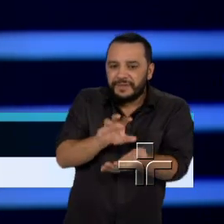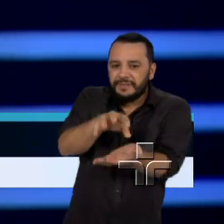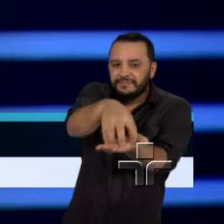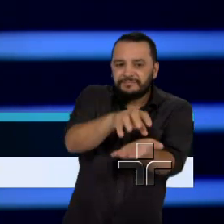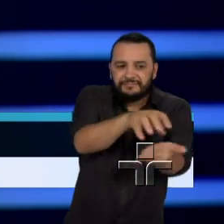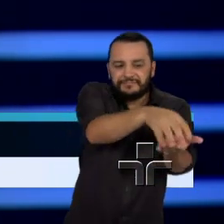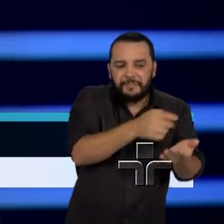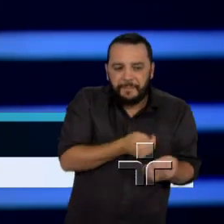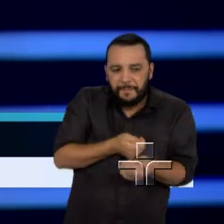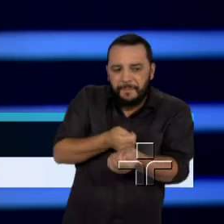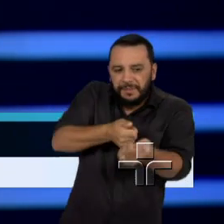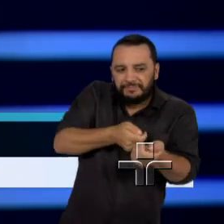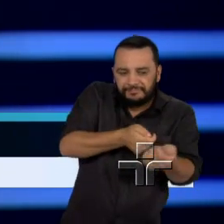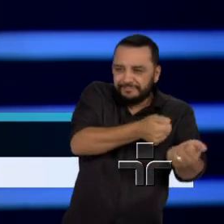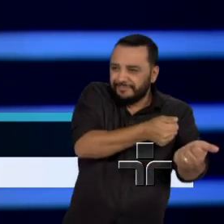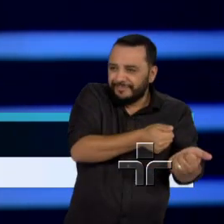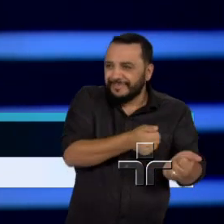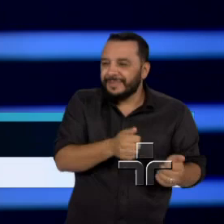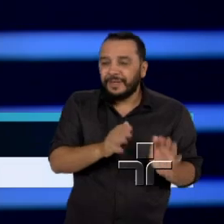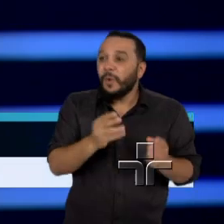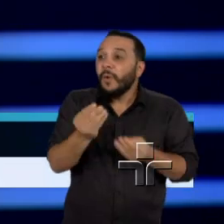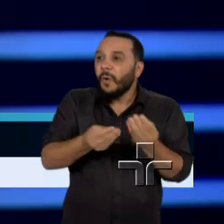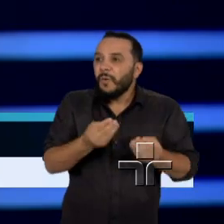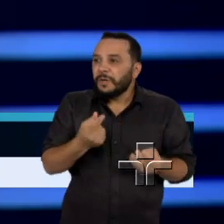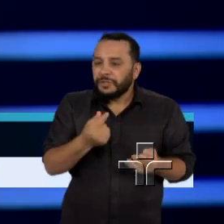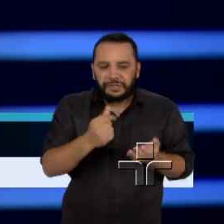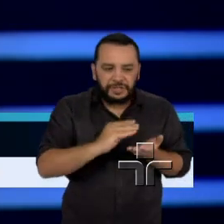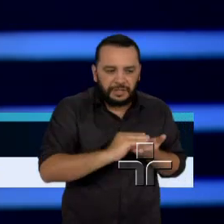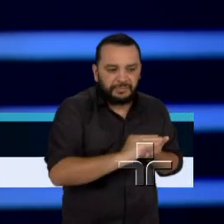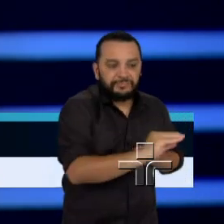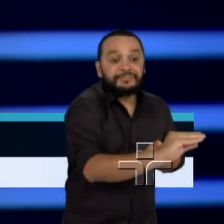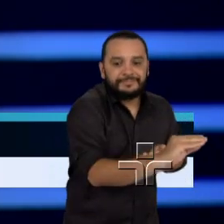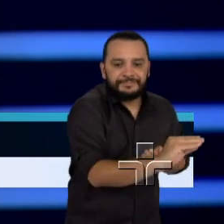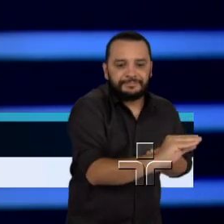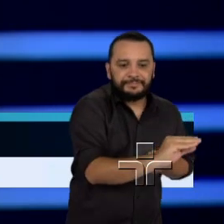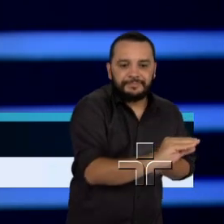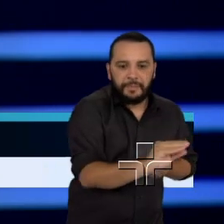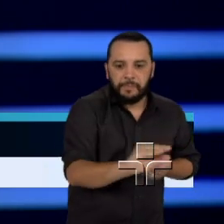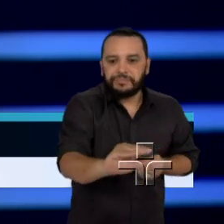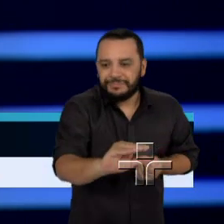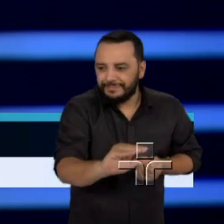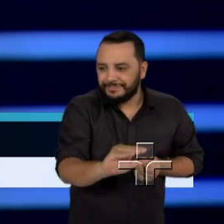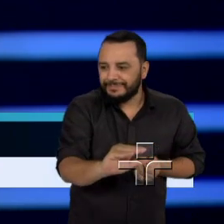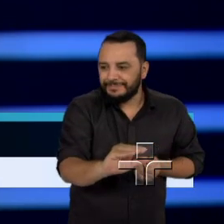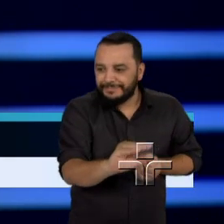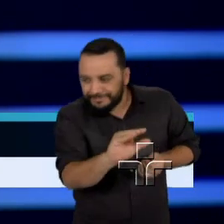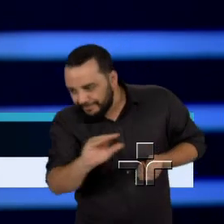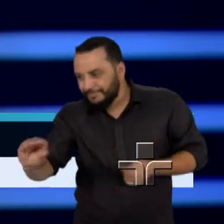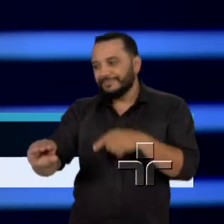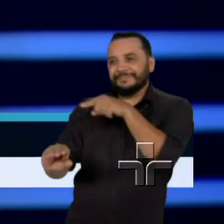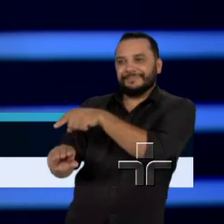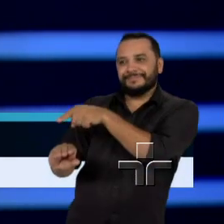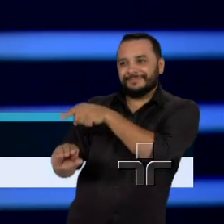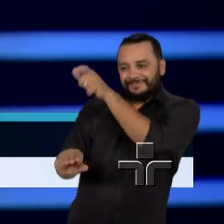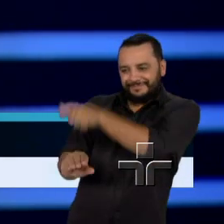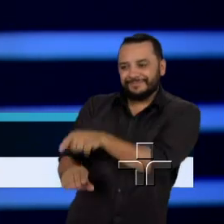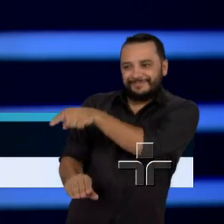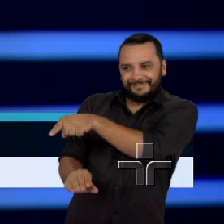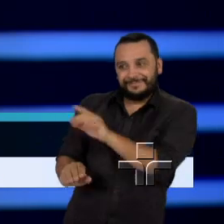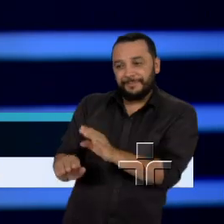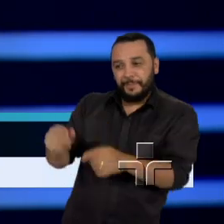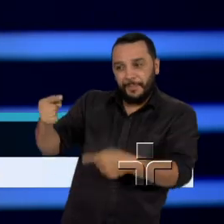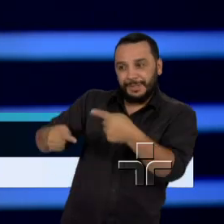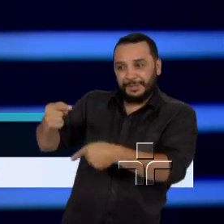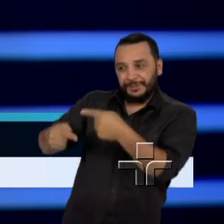repasse indireto para a conta de políticos, em geral associado com eleições, mas outras vezes